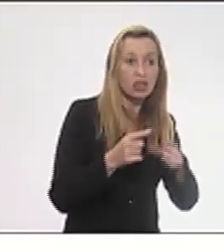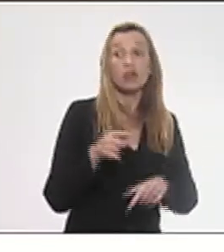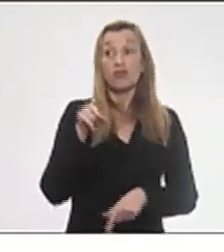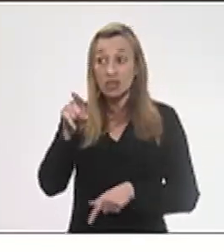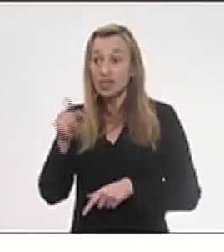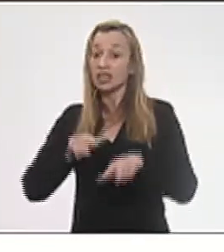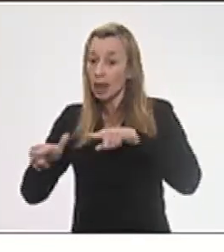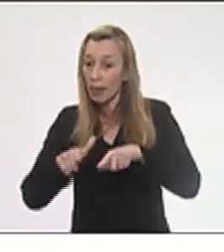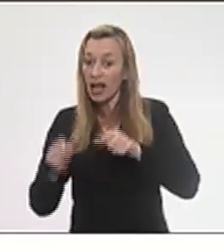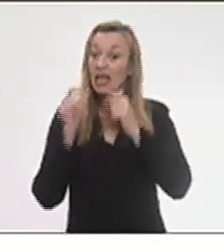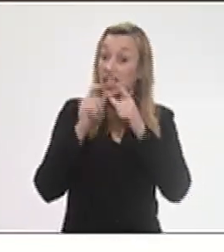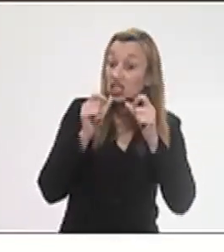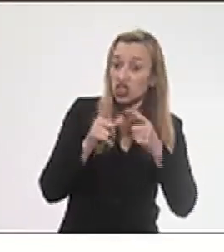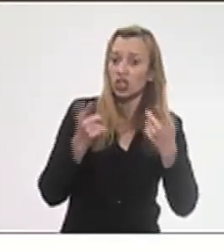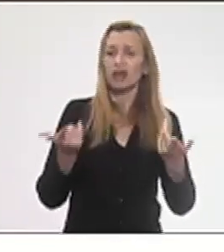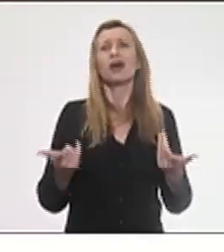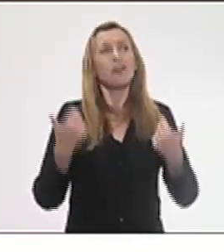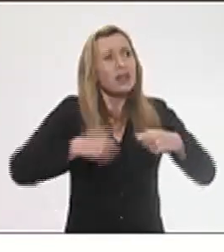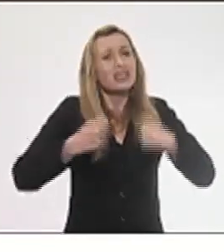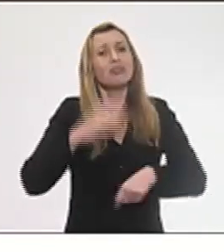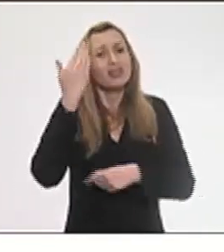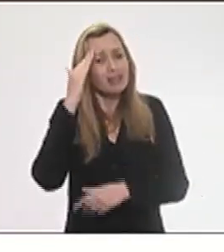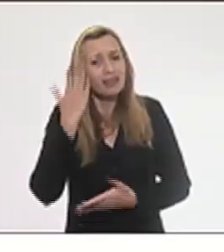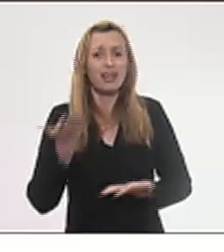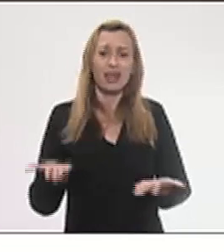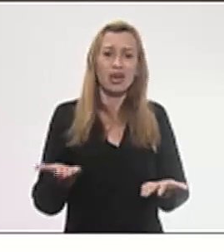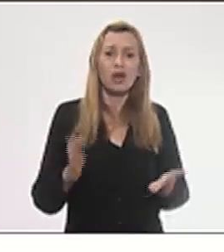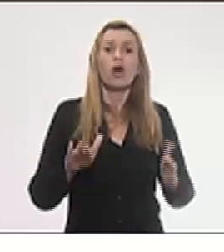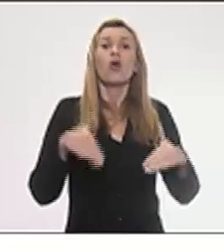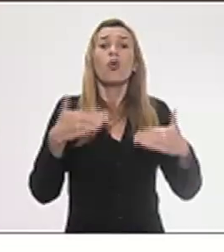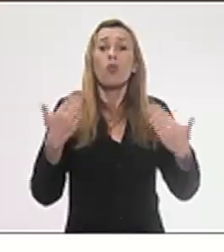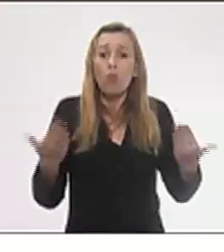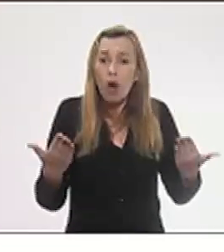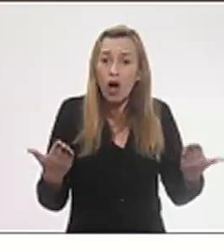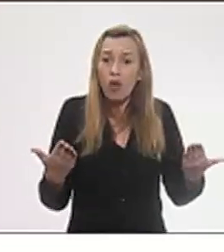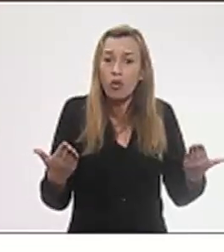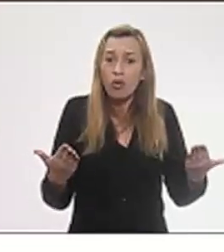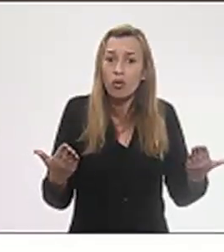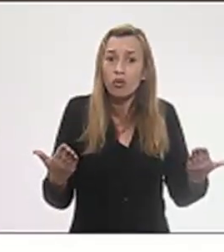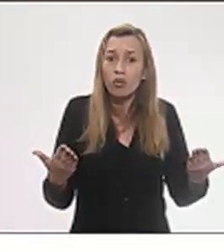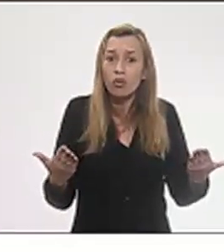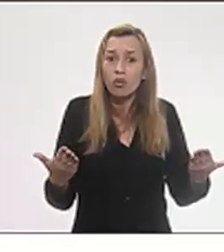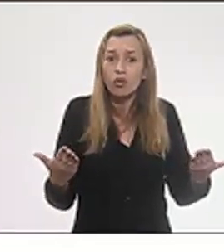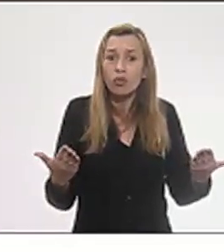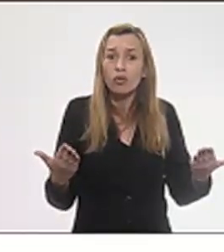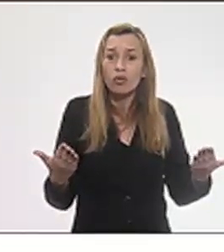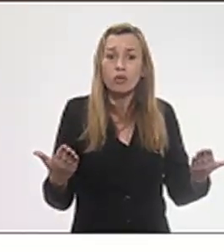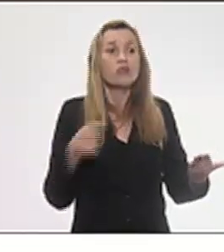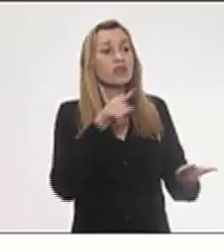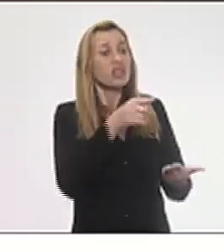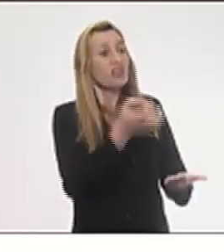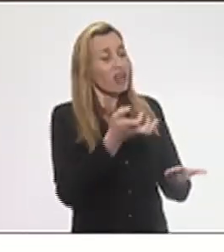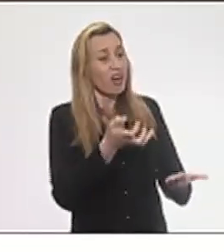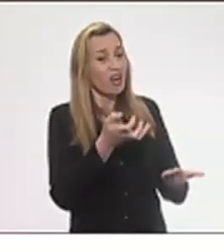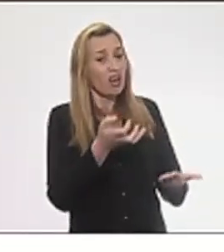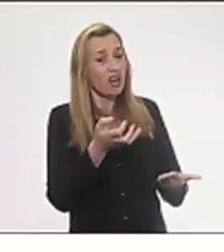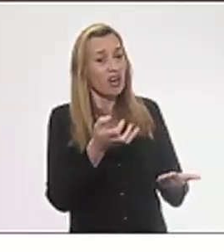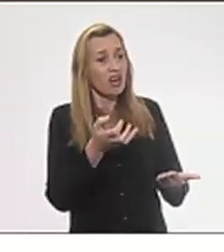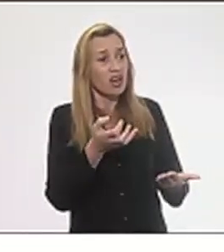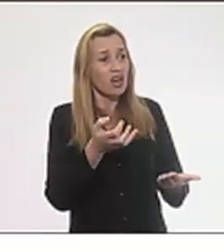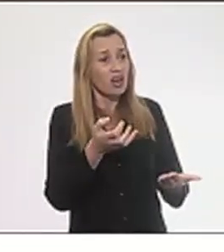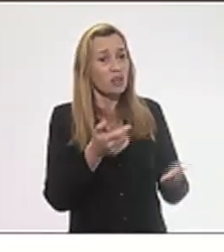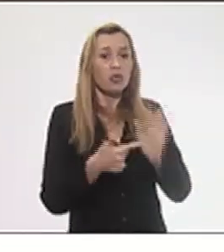também criticam. Então, nós precisamos entender qual é o posicionamento que eles querem que venhamos ter diante